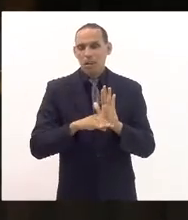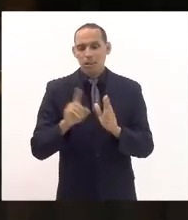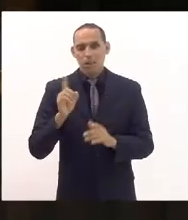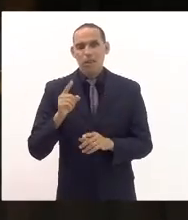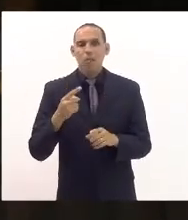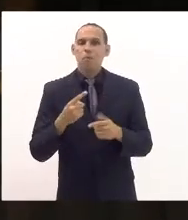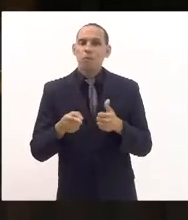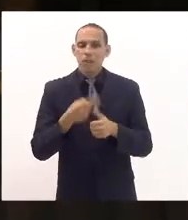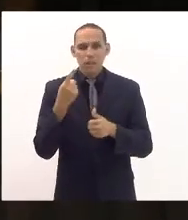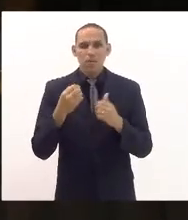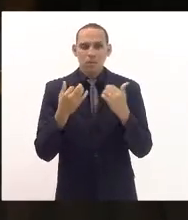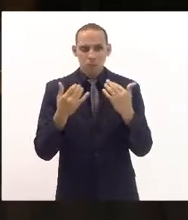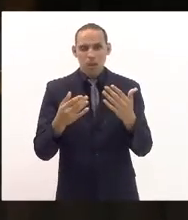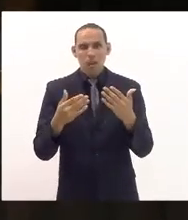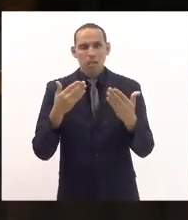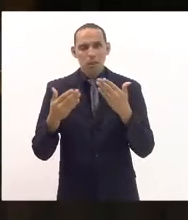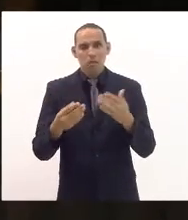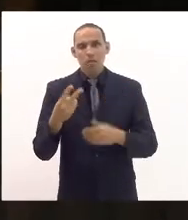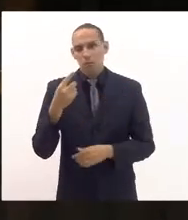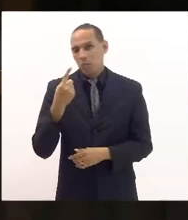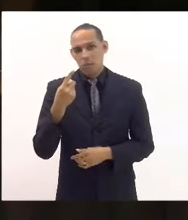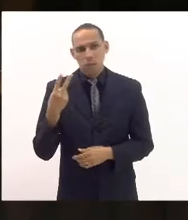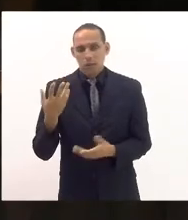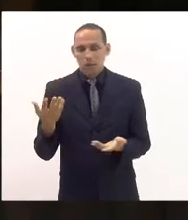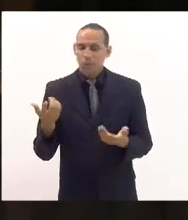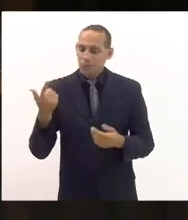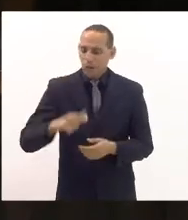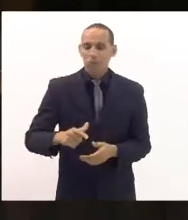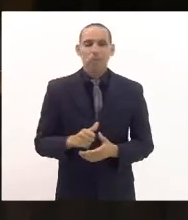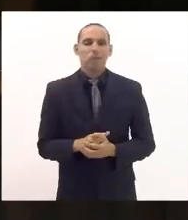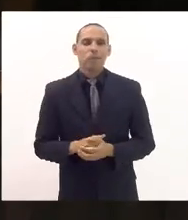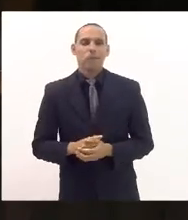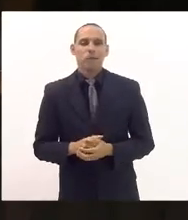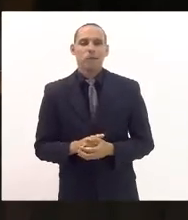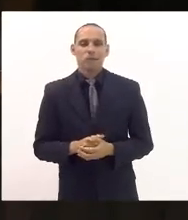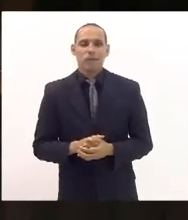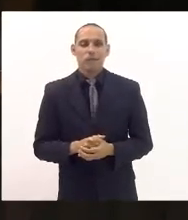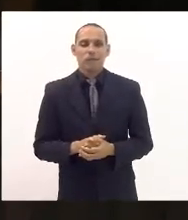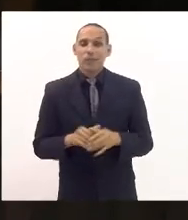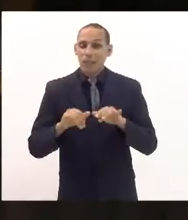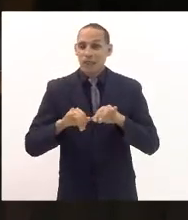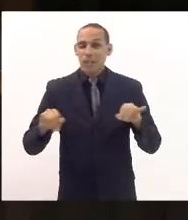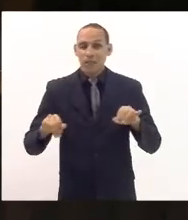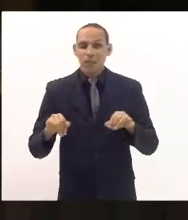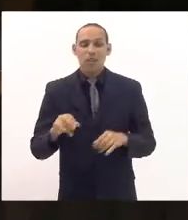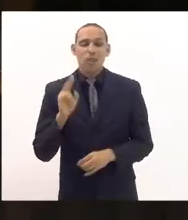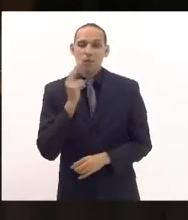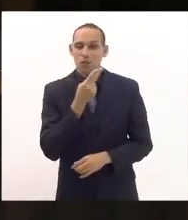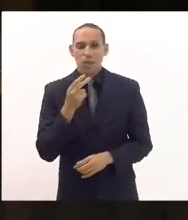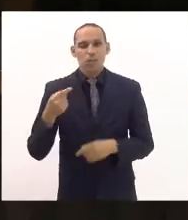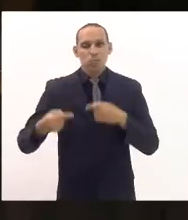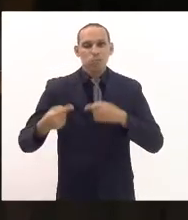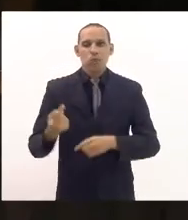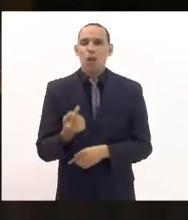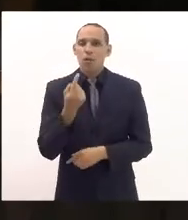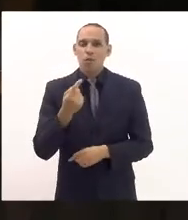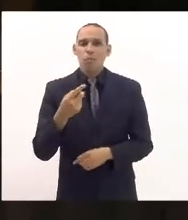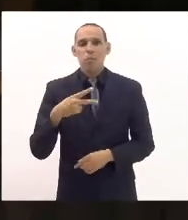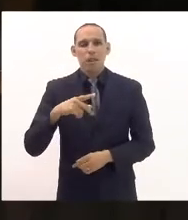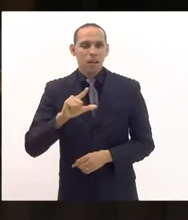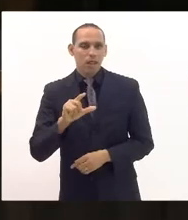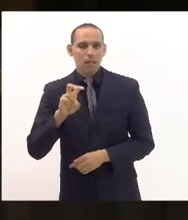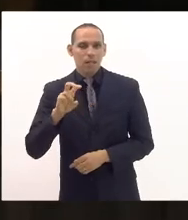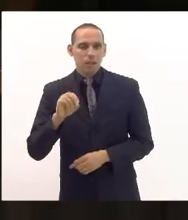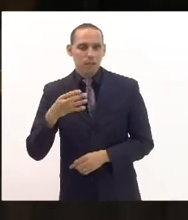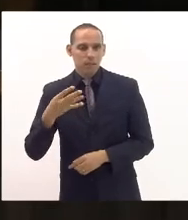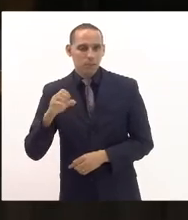hoje o Ok vamos de novo anuncio é regime de urgência discussão única projeto de lei